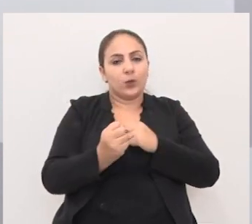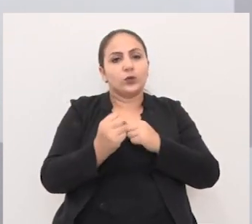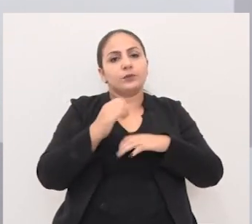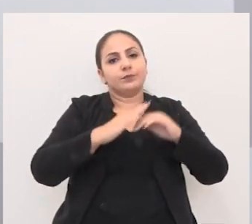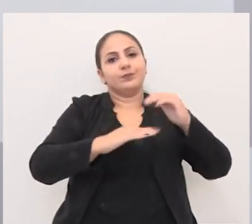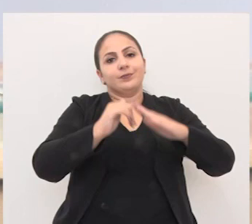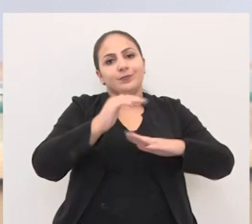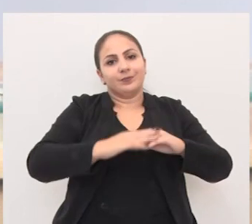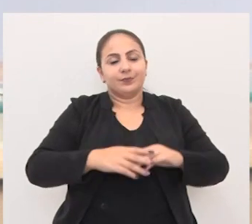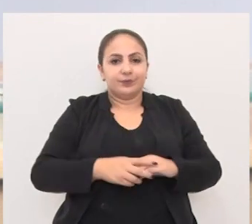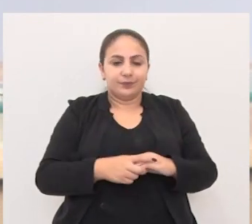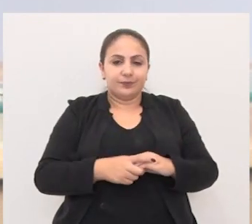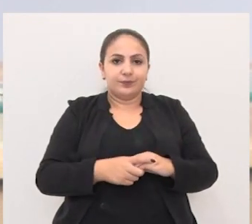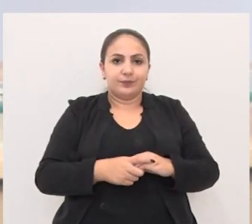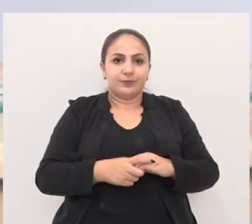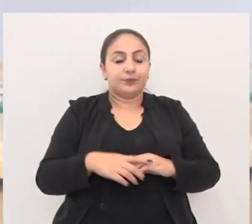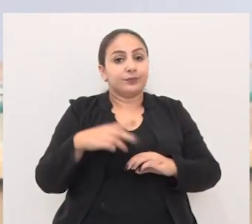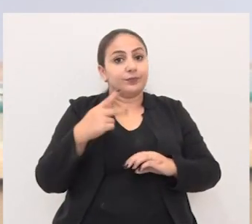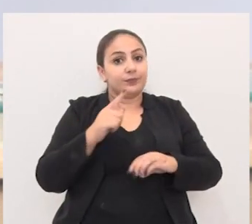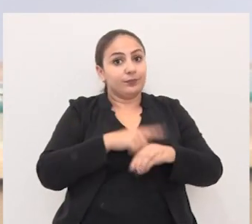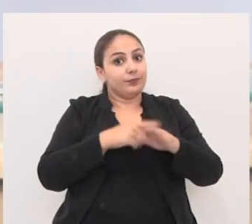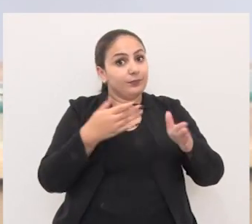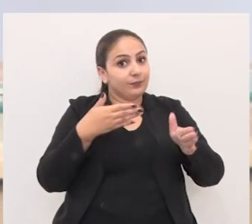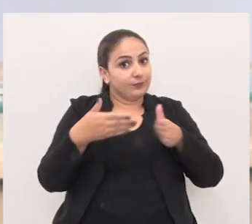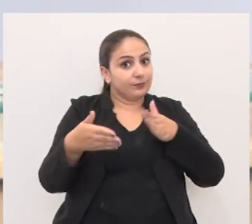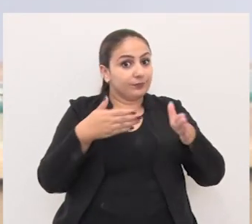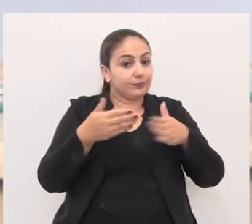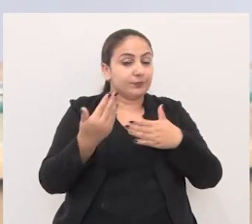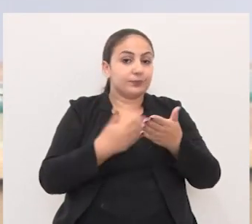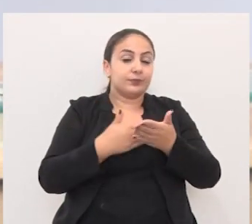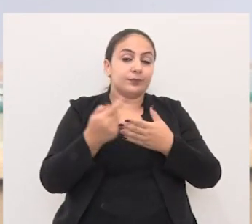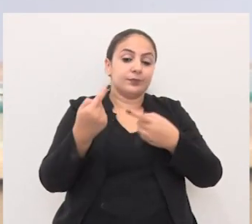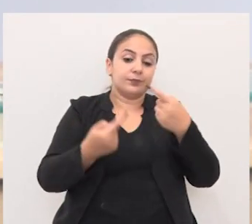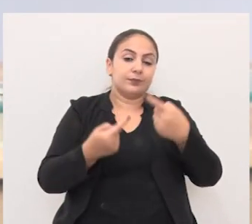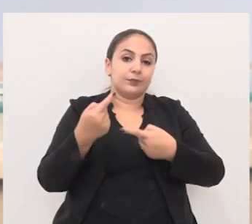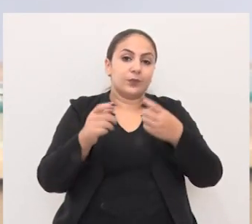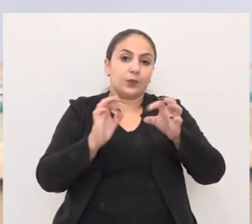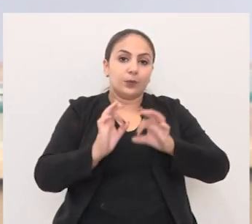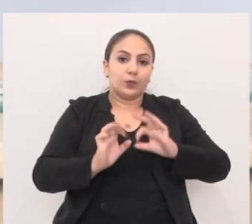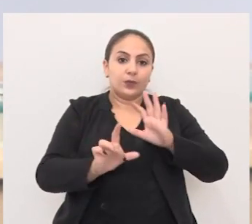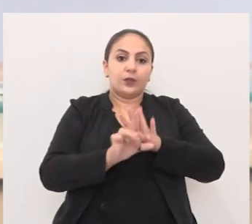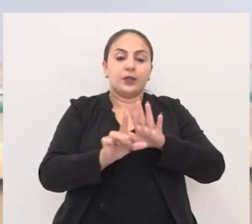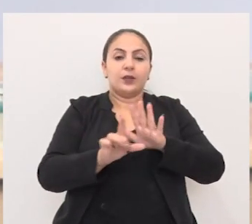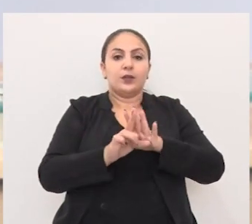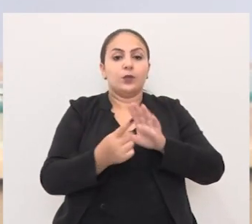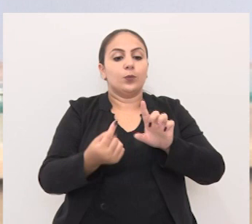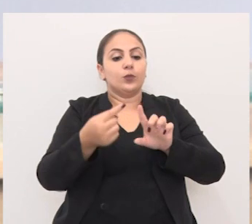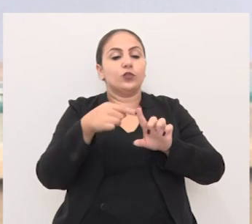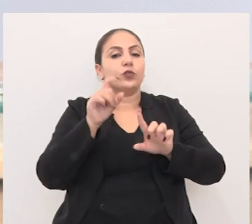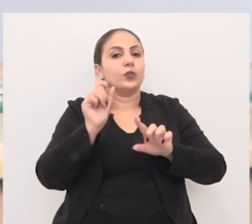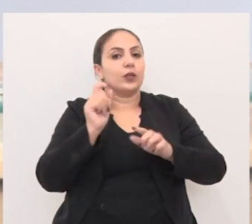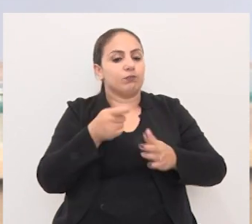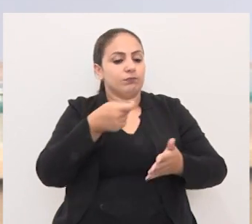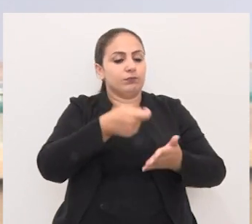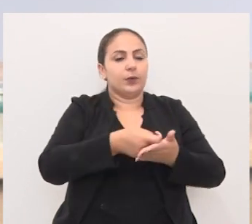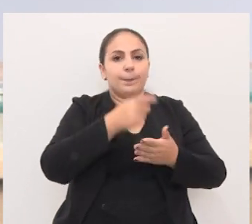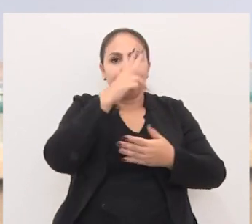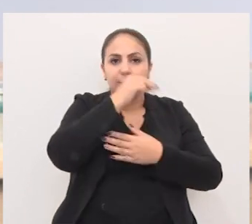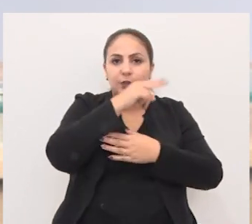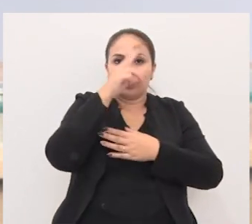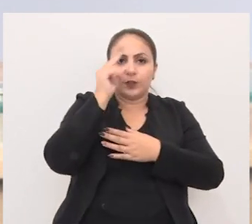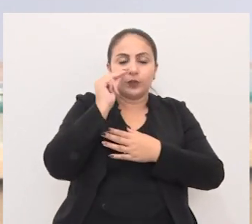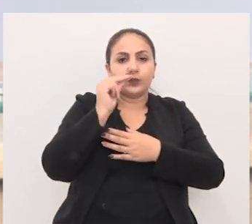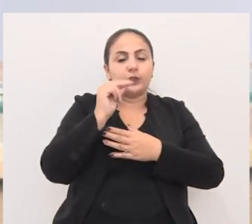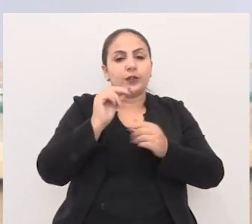ser construídas. Nesta mesma época, começou a tramitar um projeto de lei que pretendia obrigar a